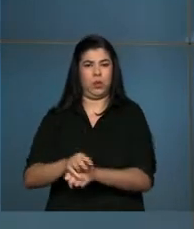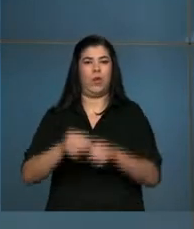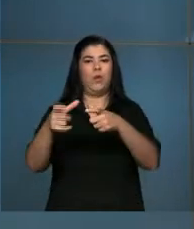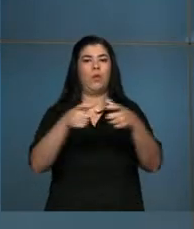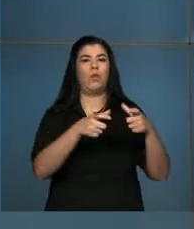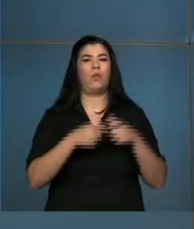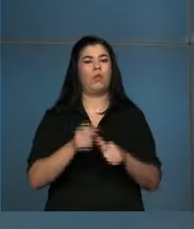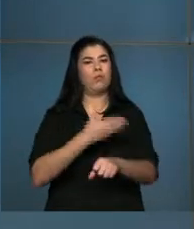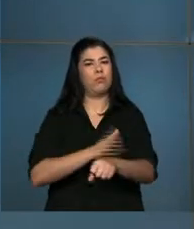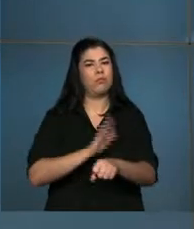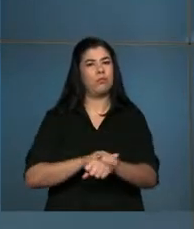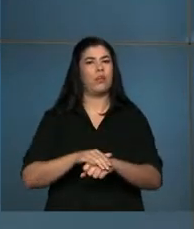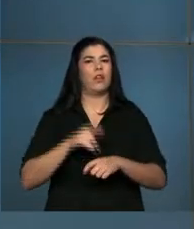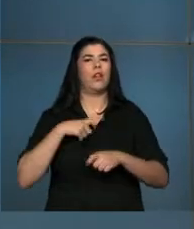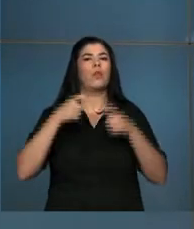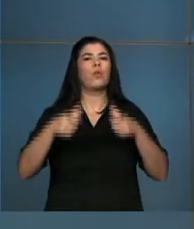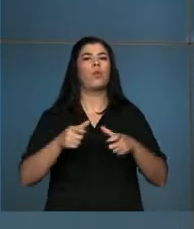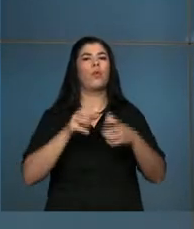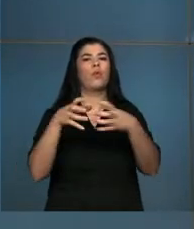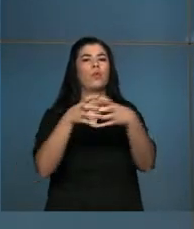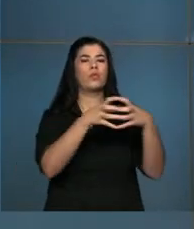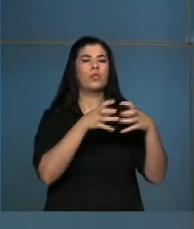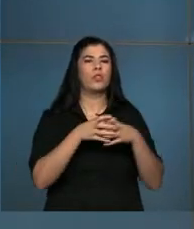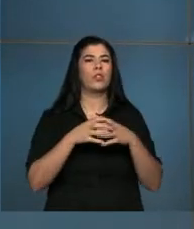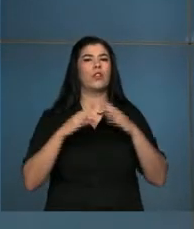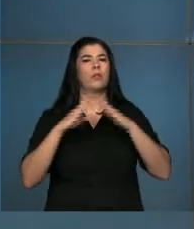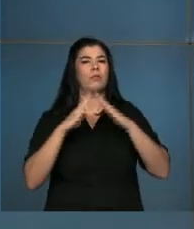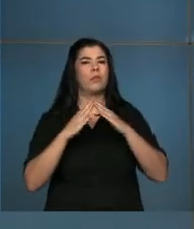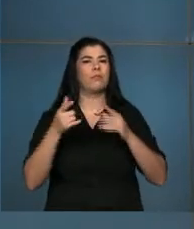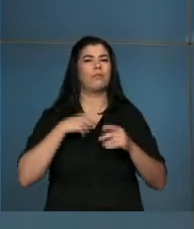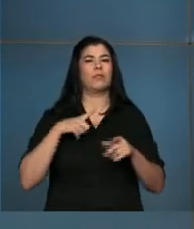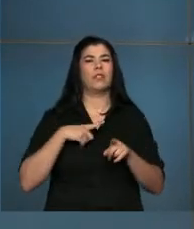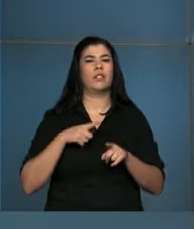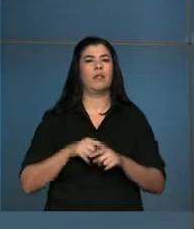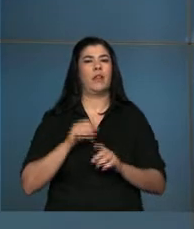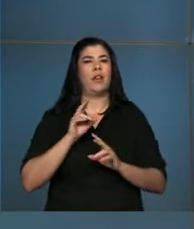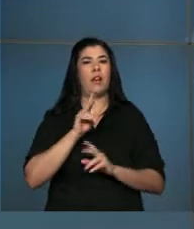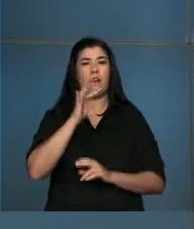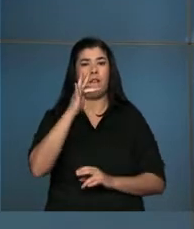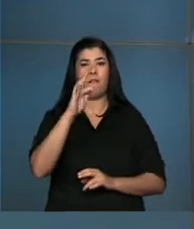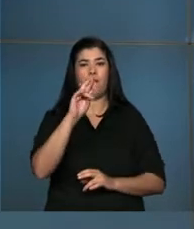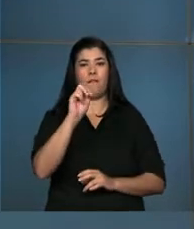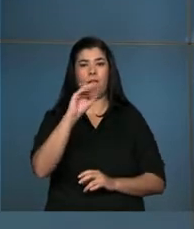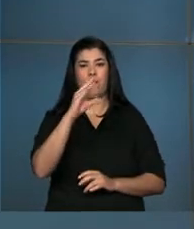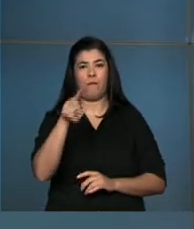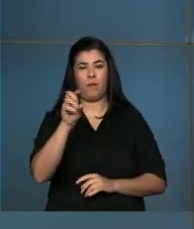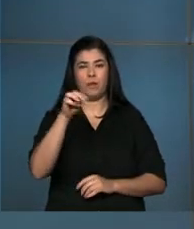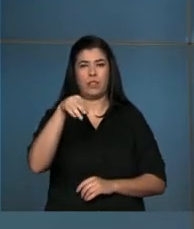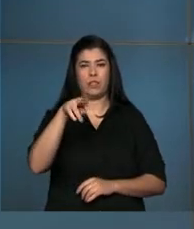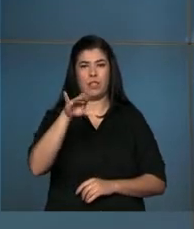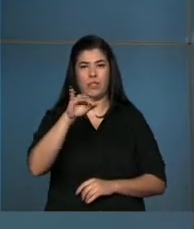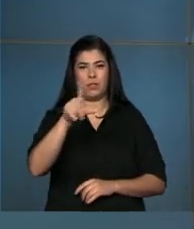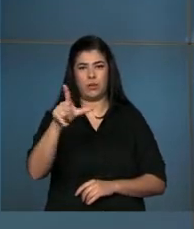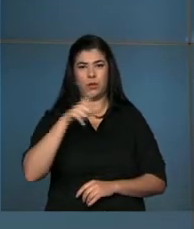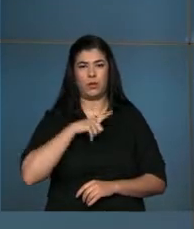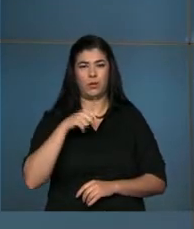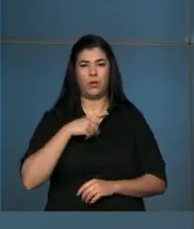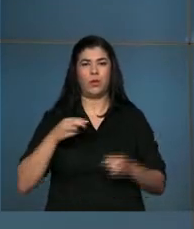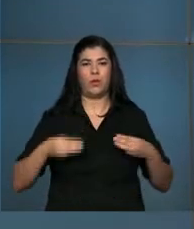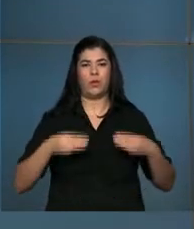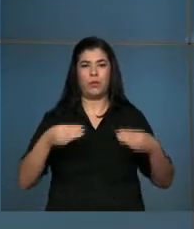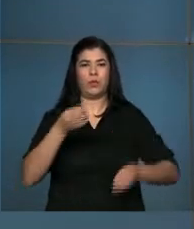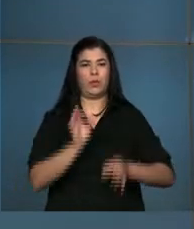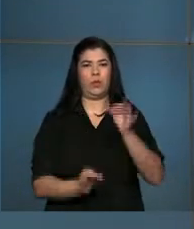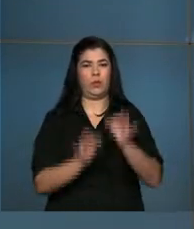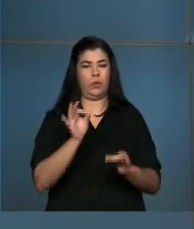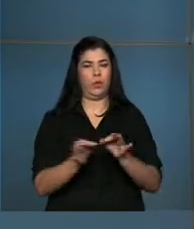hospedagem de atletas. Em maio, as equipes da Força Nacional e da Secretaria Extraordinária de Segurança para Grandes Eventos do Ministério da